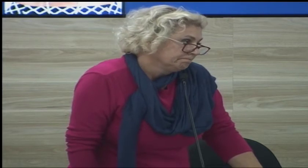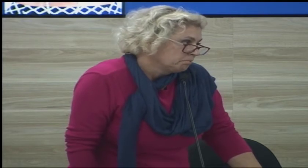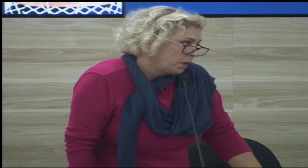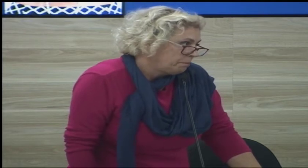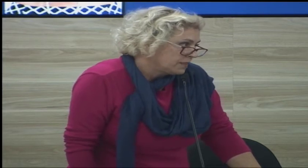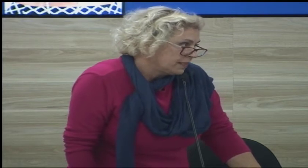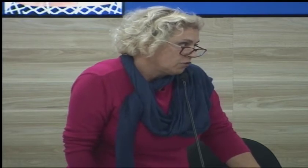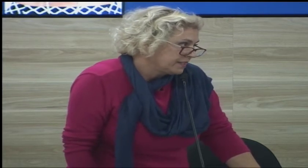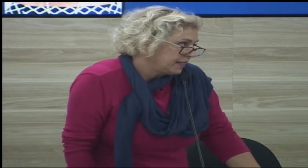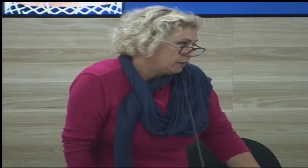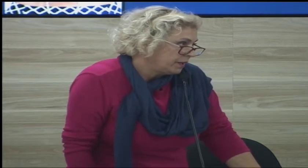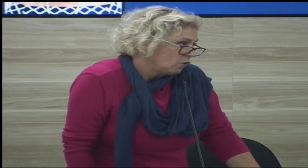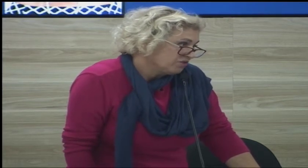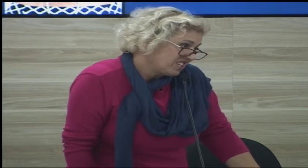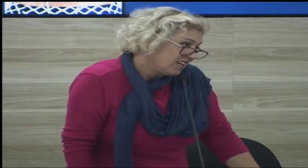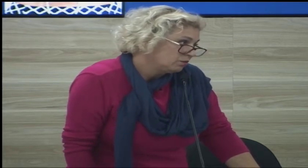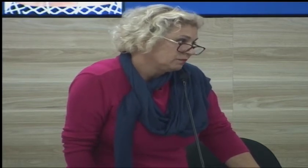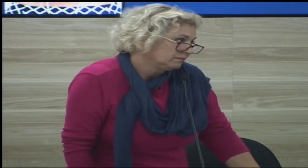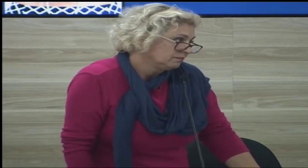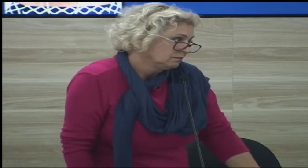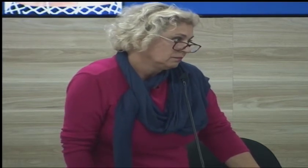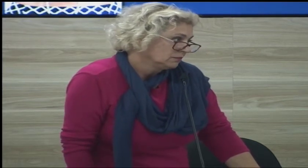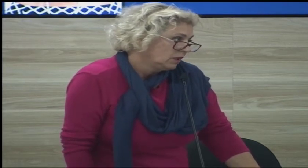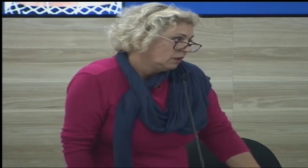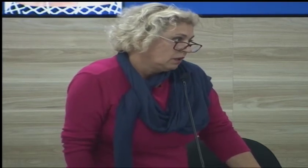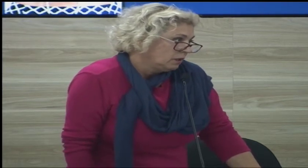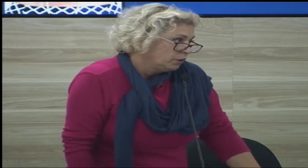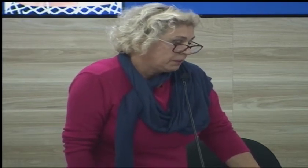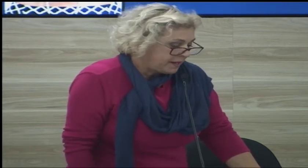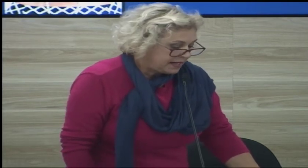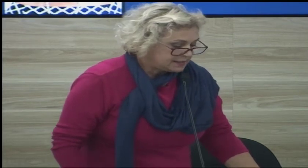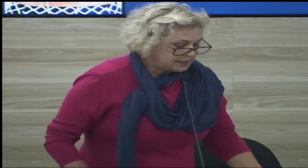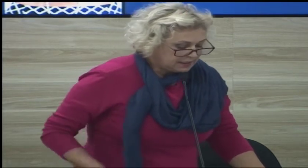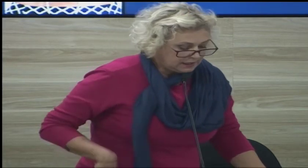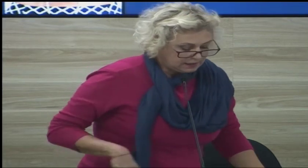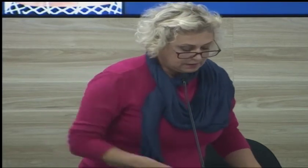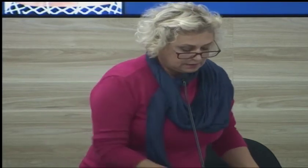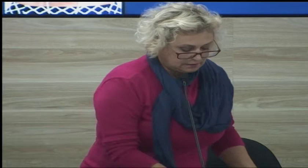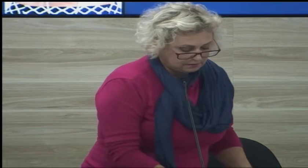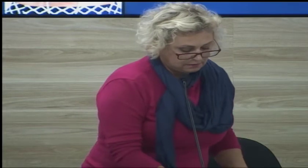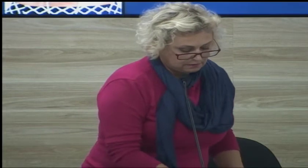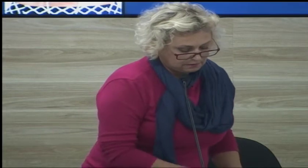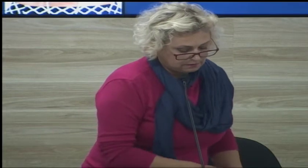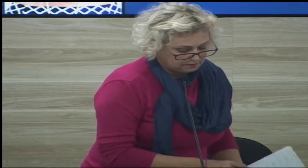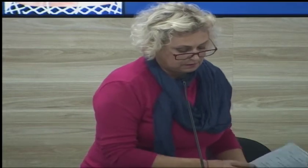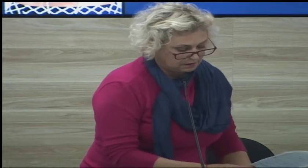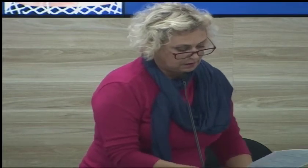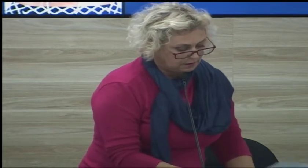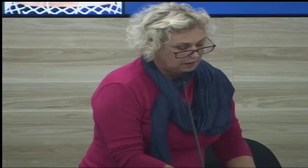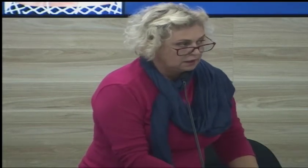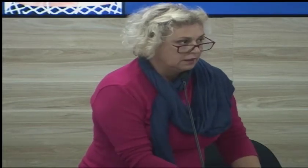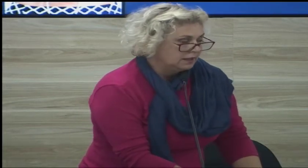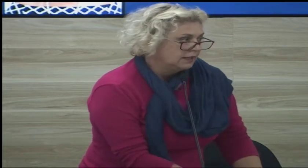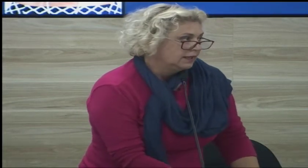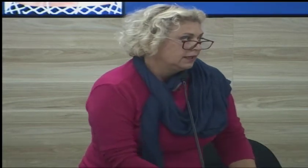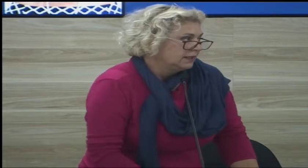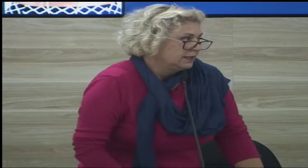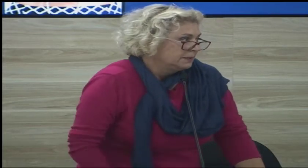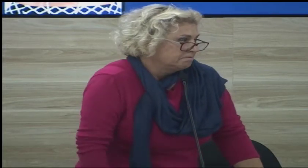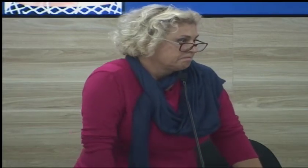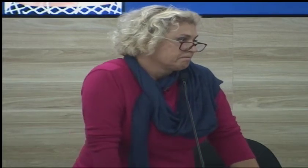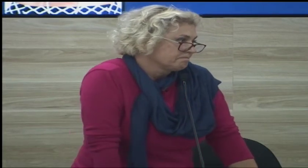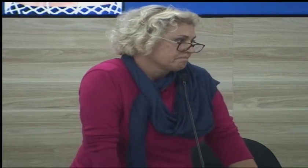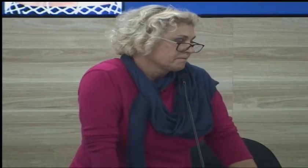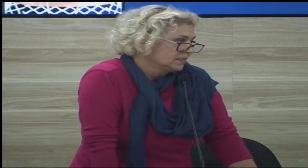pode ser considerado preconceito porque parece que é